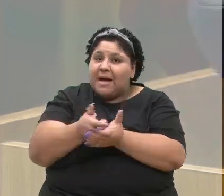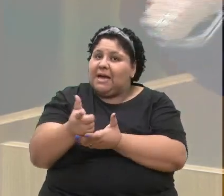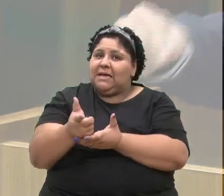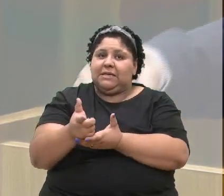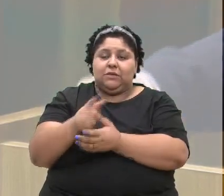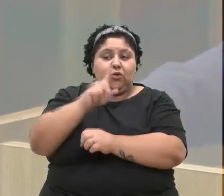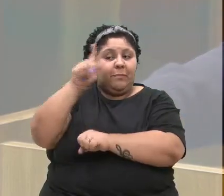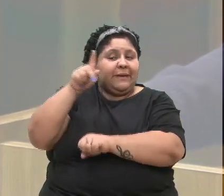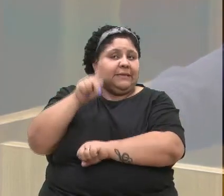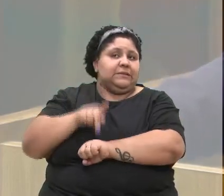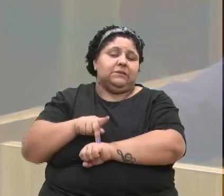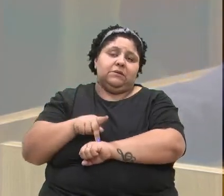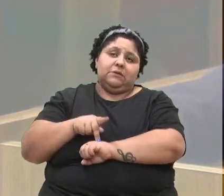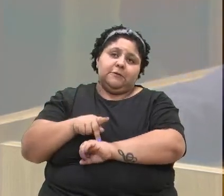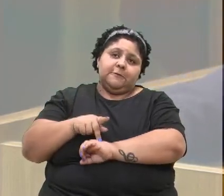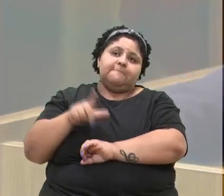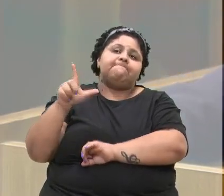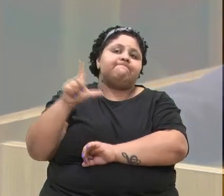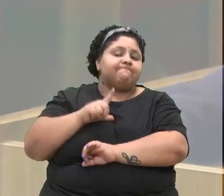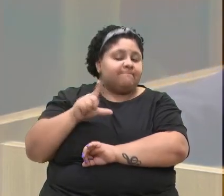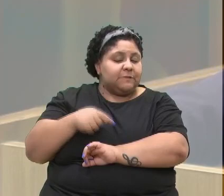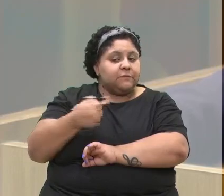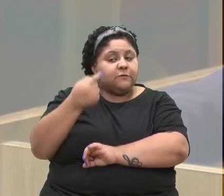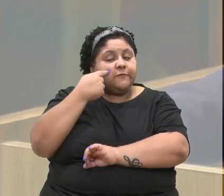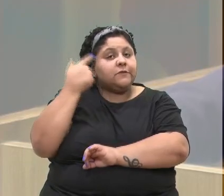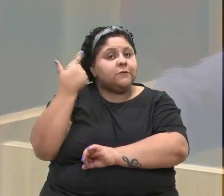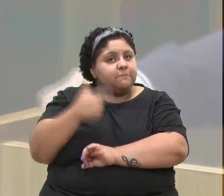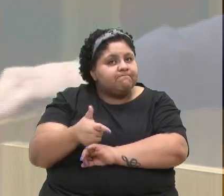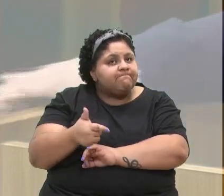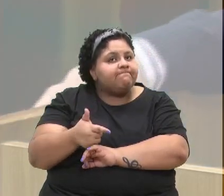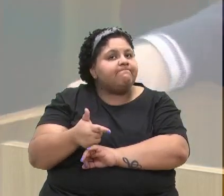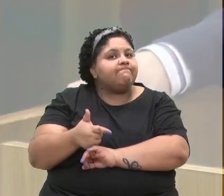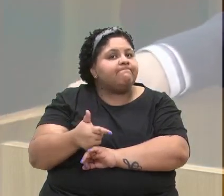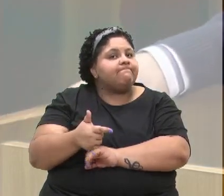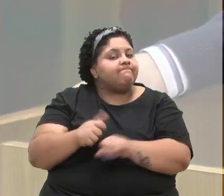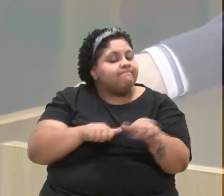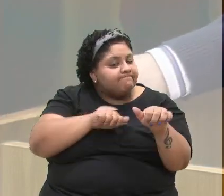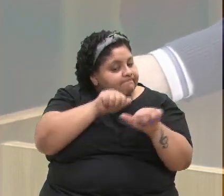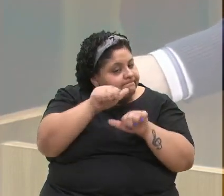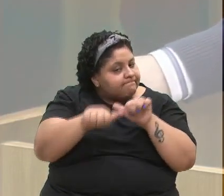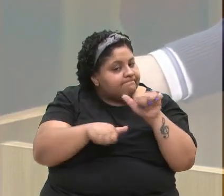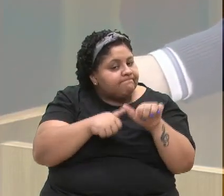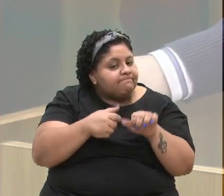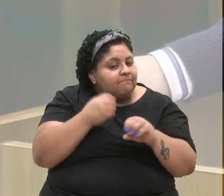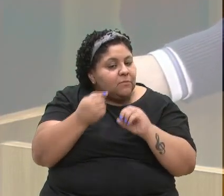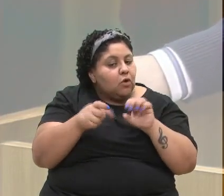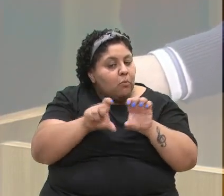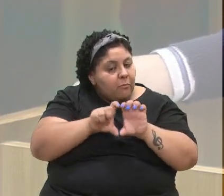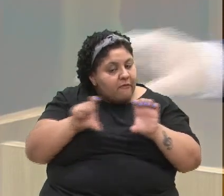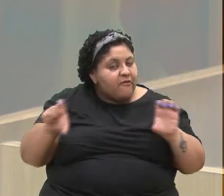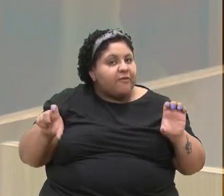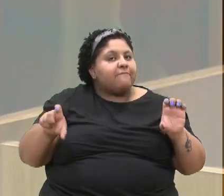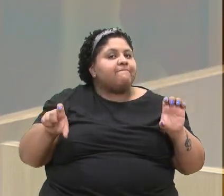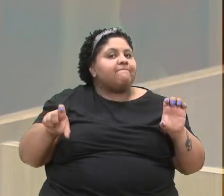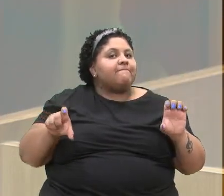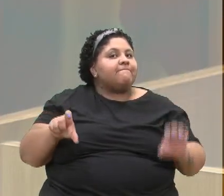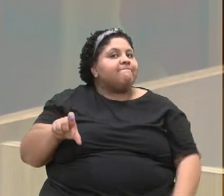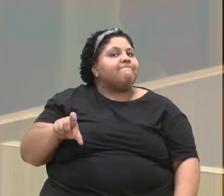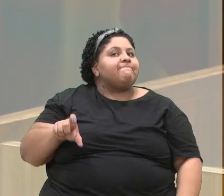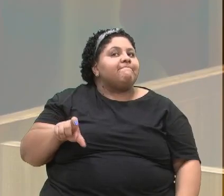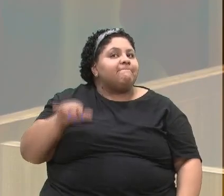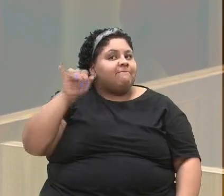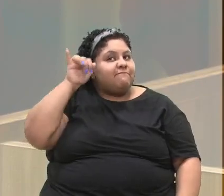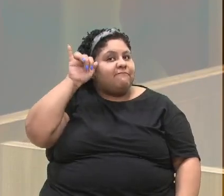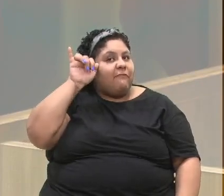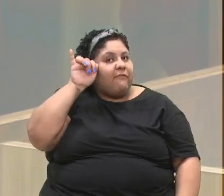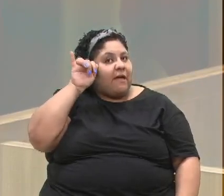no país temos que rever caso contrário como diz o velho gitado a vaca vai pro brejo